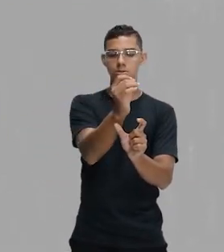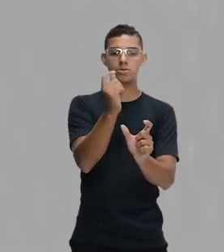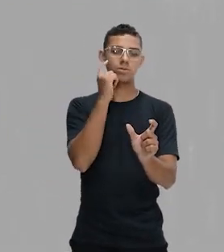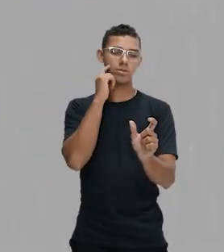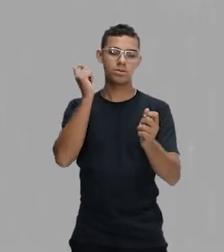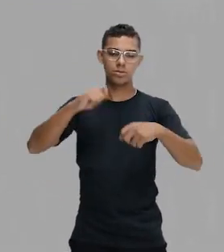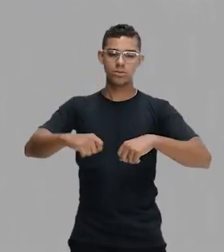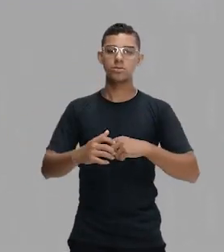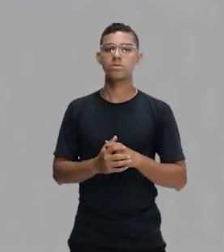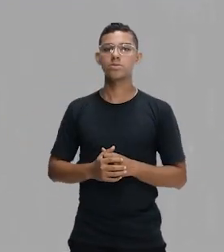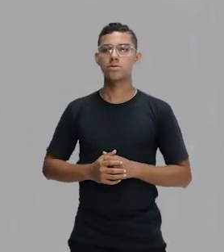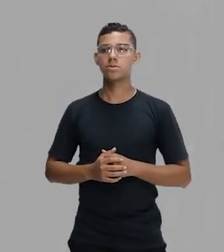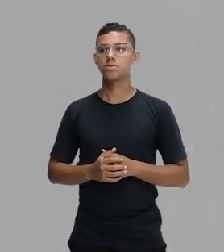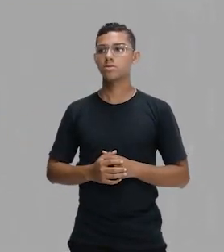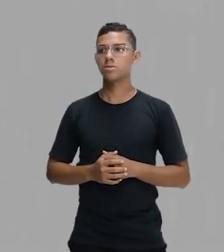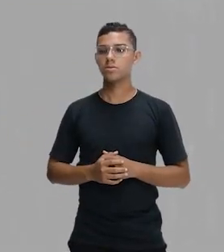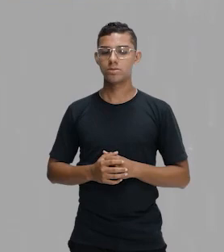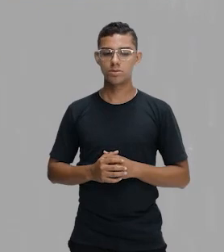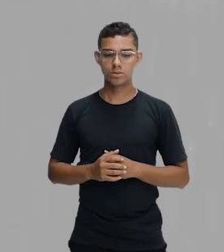observações, tá ok?